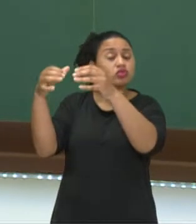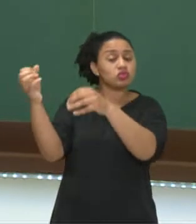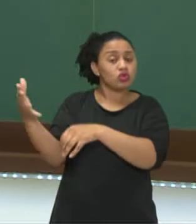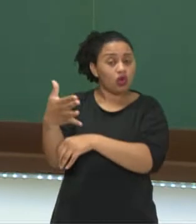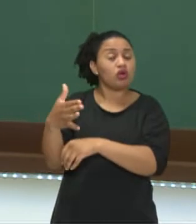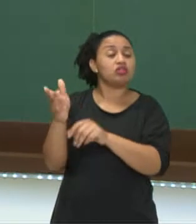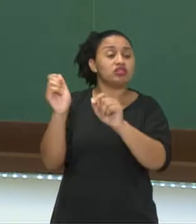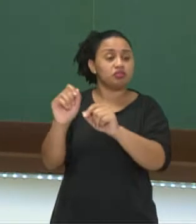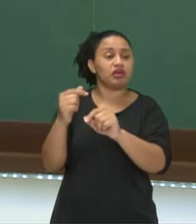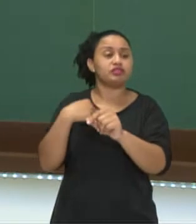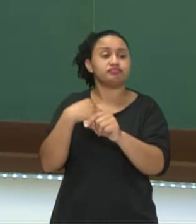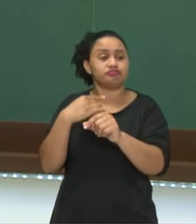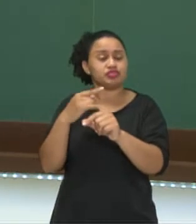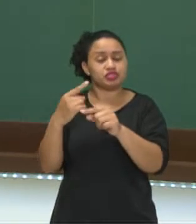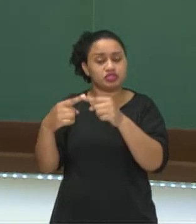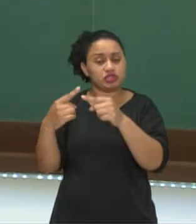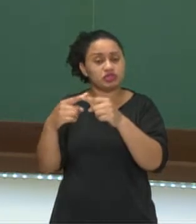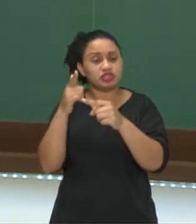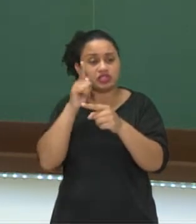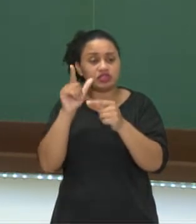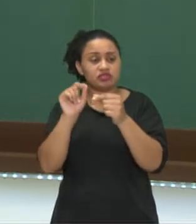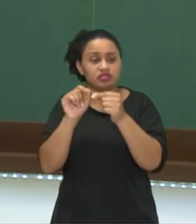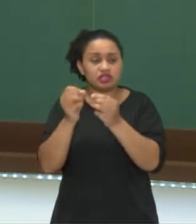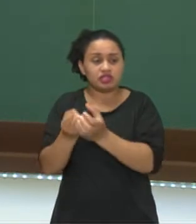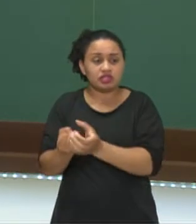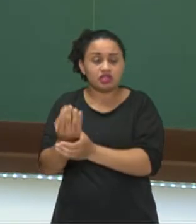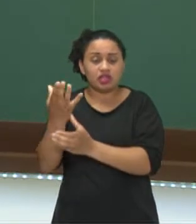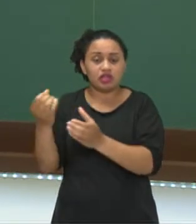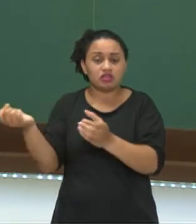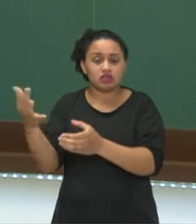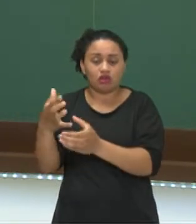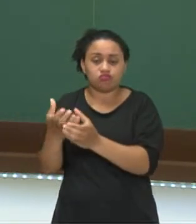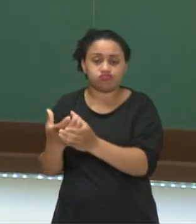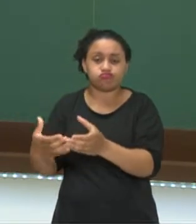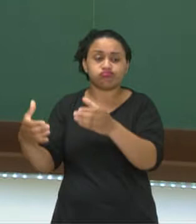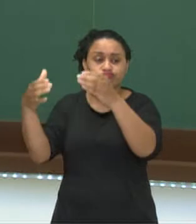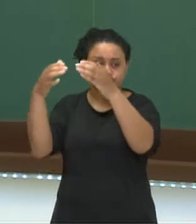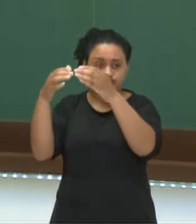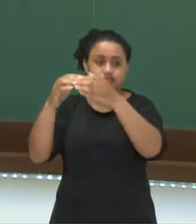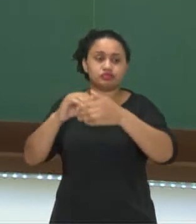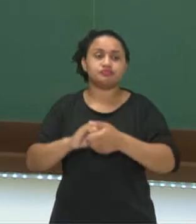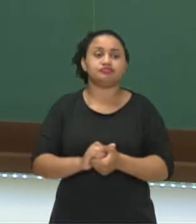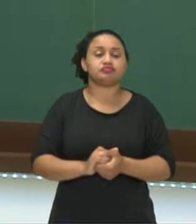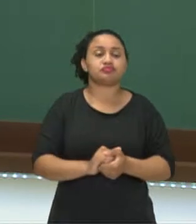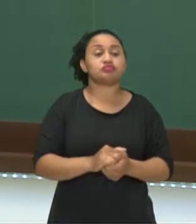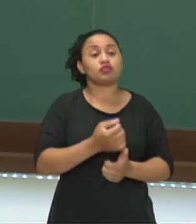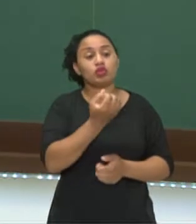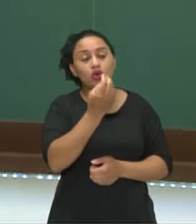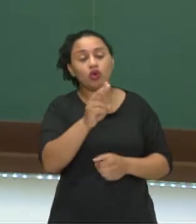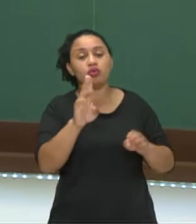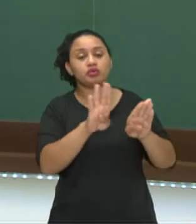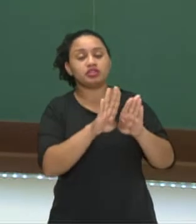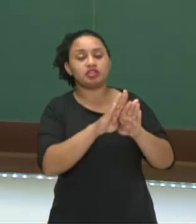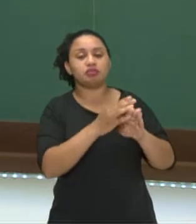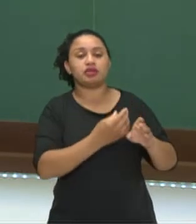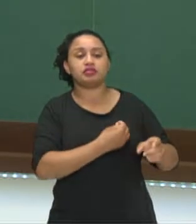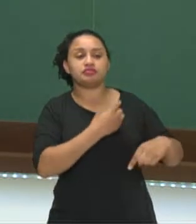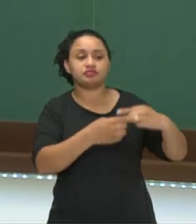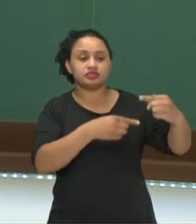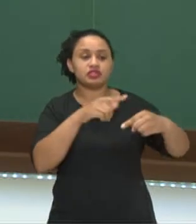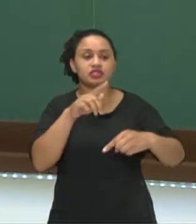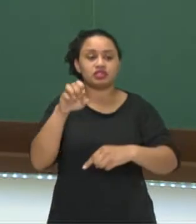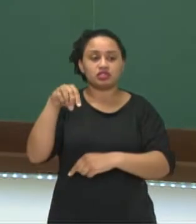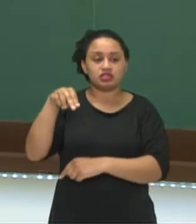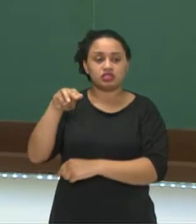foram desagregadas podem se reorganizar e formar novas esponjas. Ou no caso também das gêmulas,